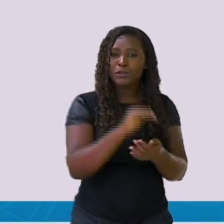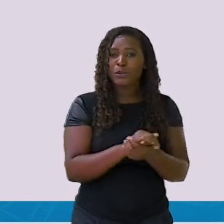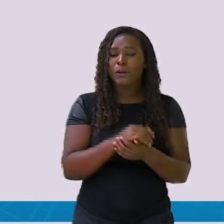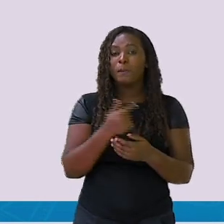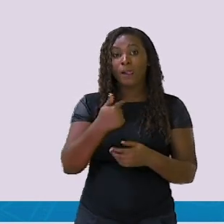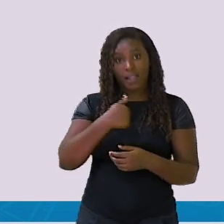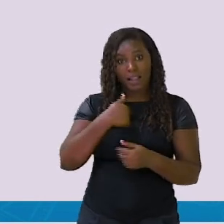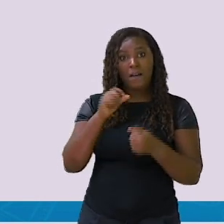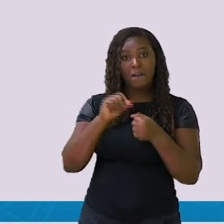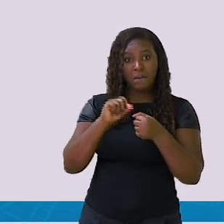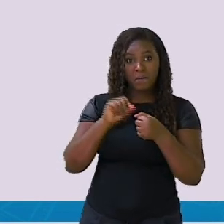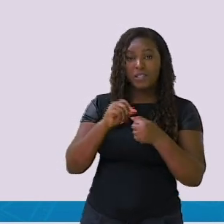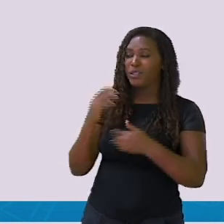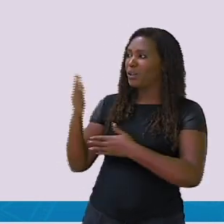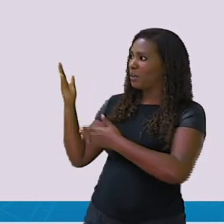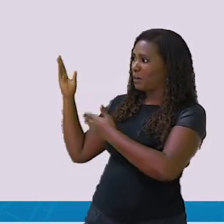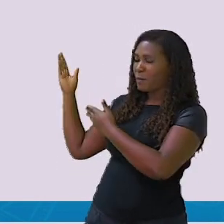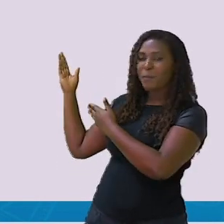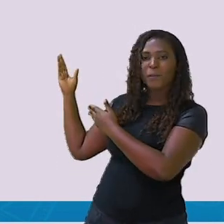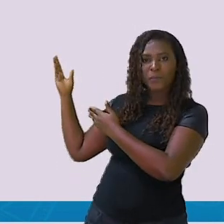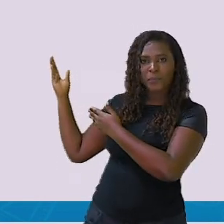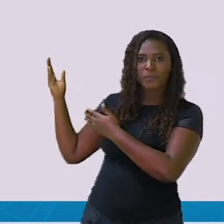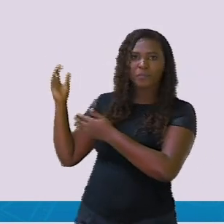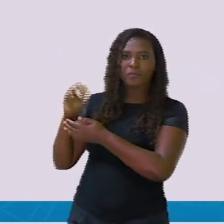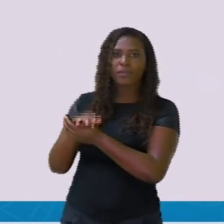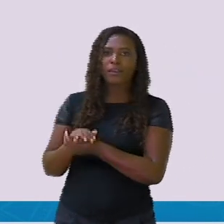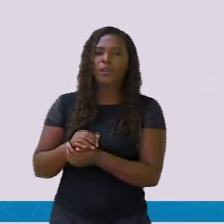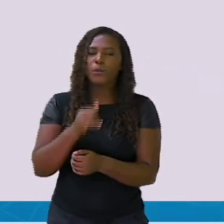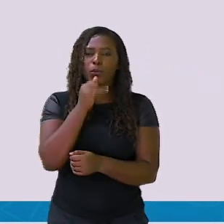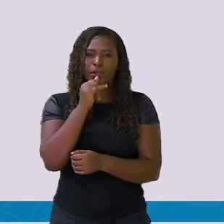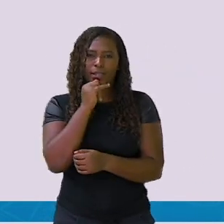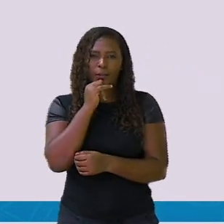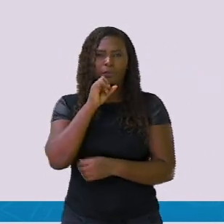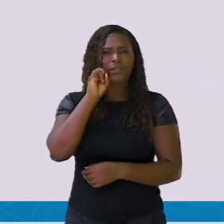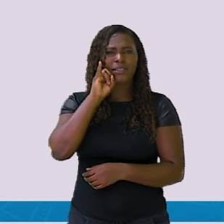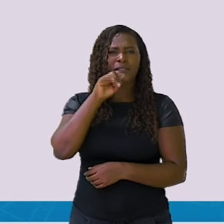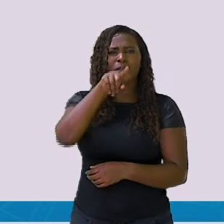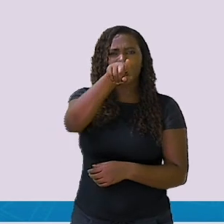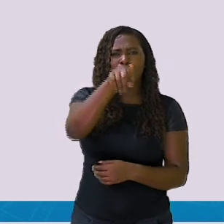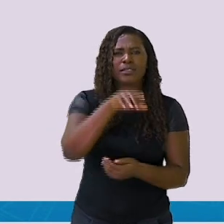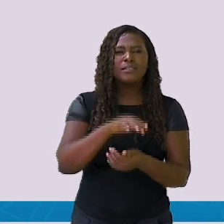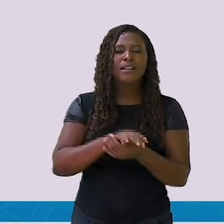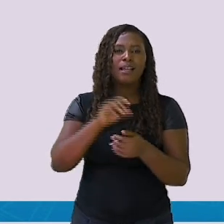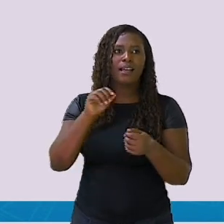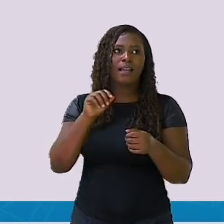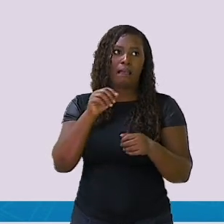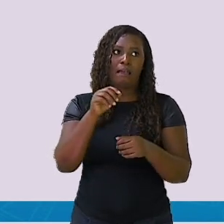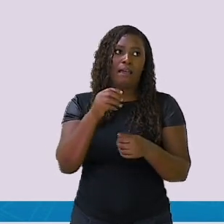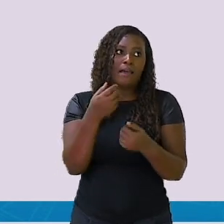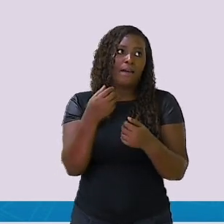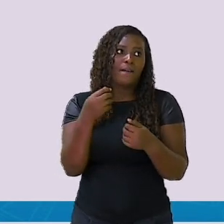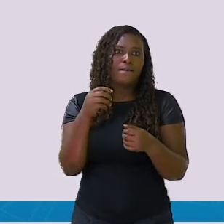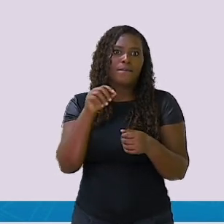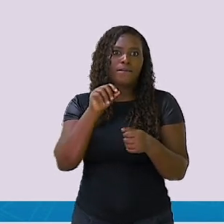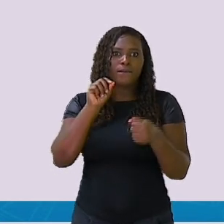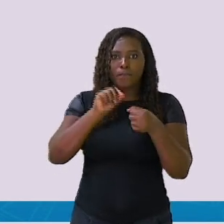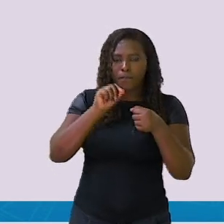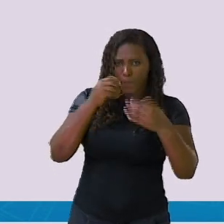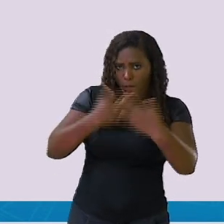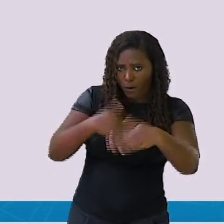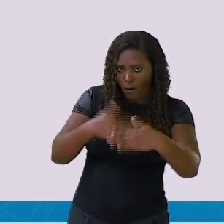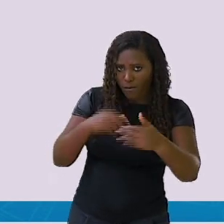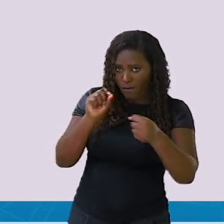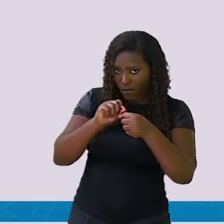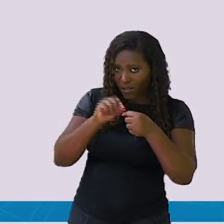prova e vocês quisessem organizar o seu dia, né? Como que vai ser o meu dia ali na prova? Então, eu